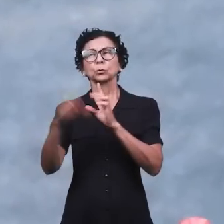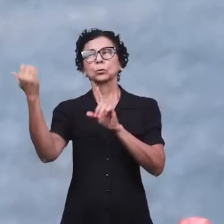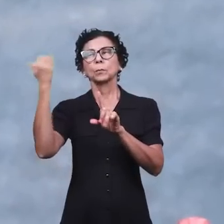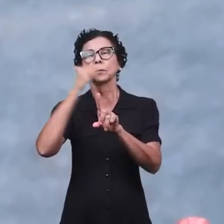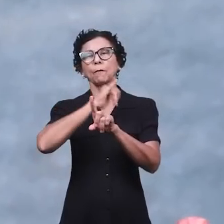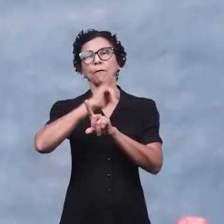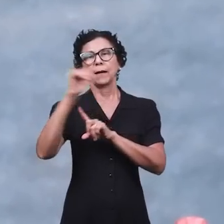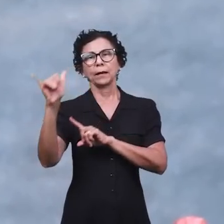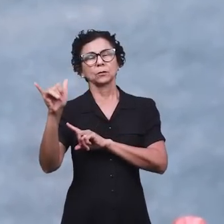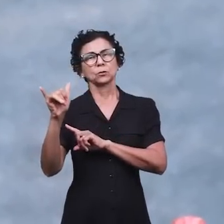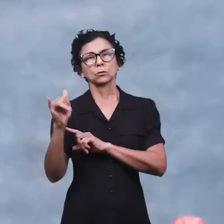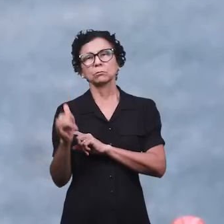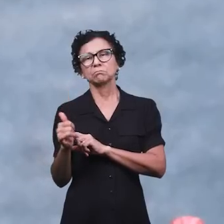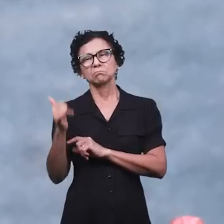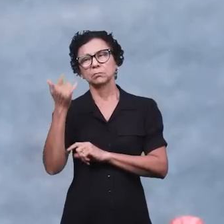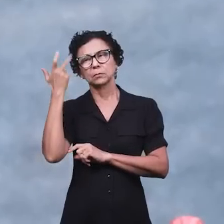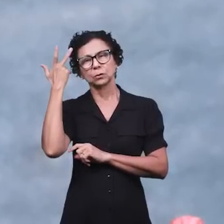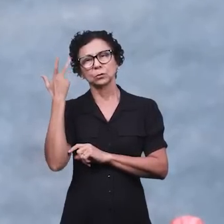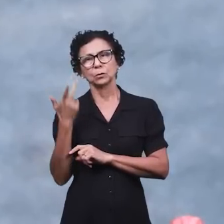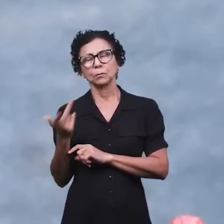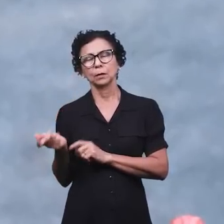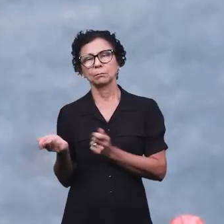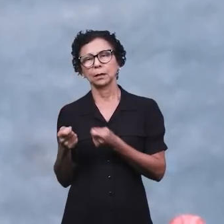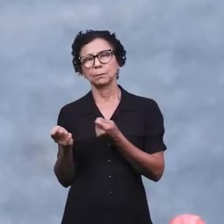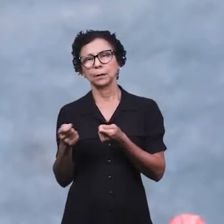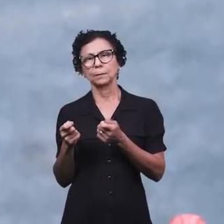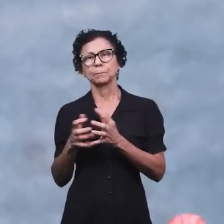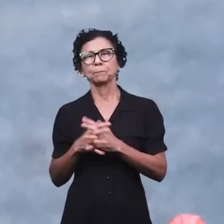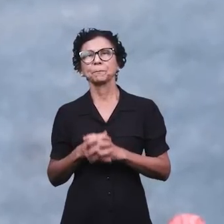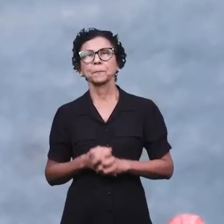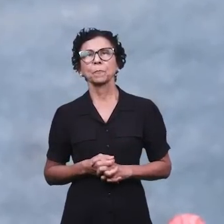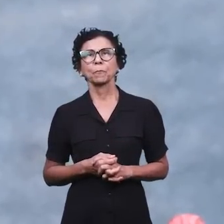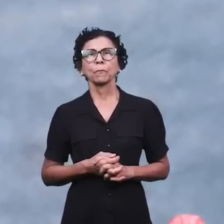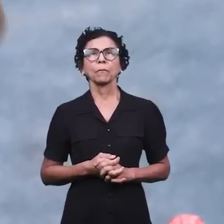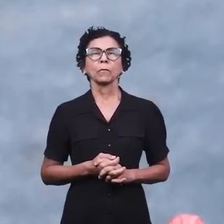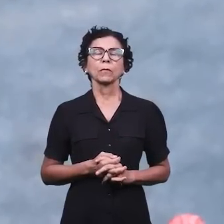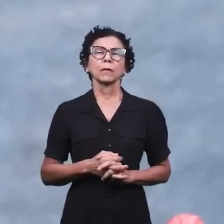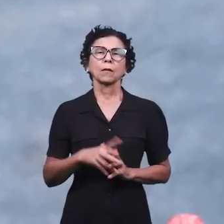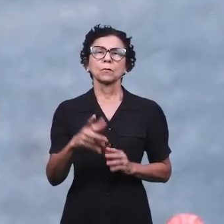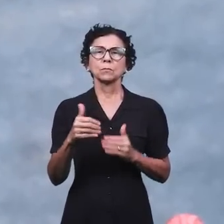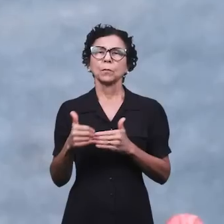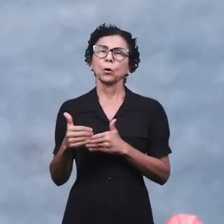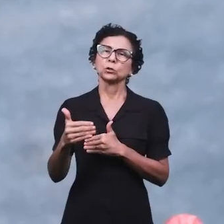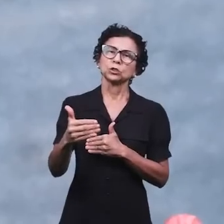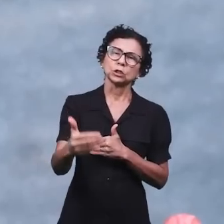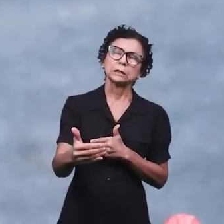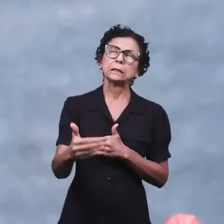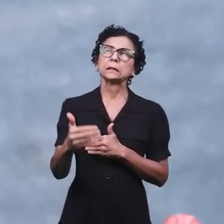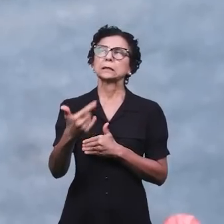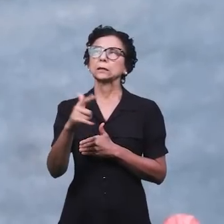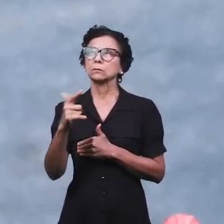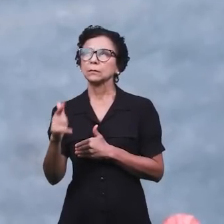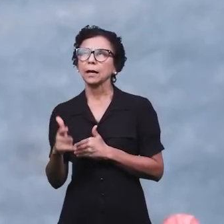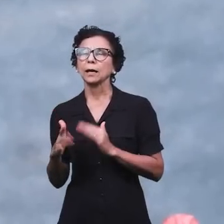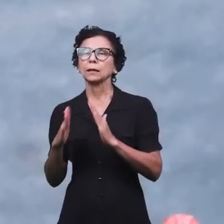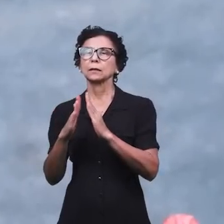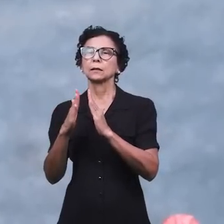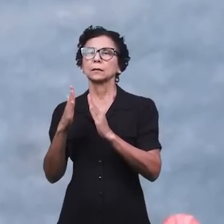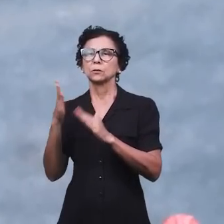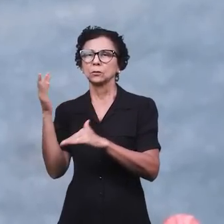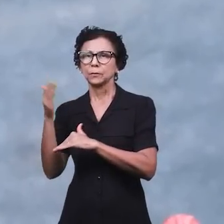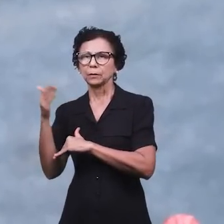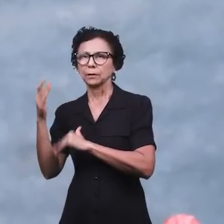dia a dia, do nosso cotidiano. Se eventualmente você está nos assistindo, mas não está no dia a dia da igreja, não conhece a Igreja Cristã Maranata,